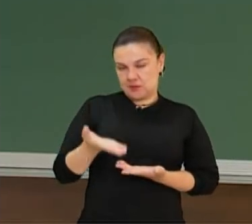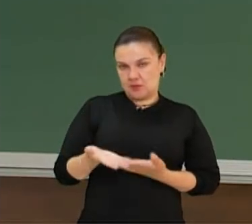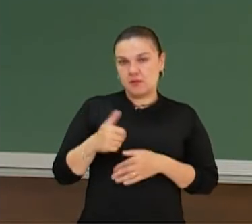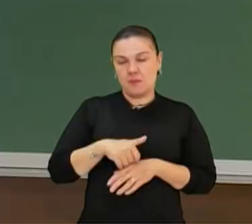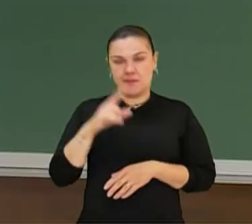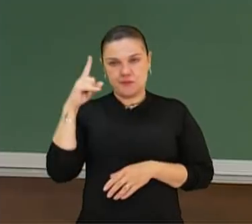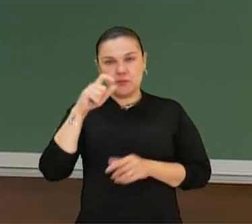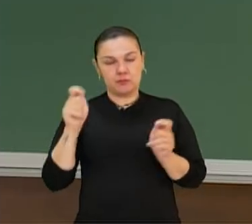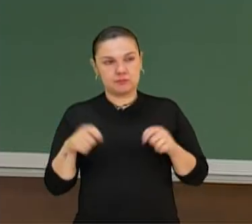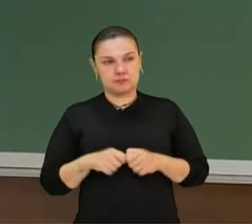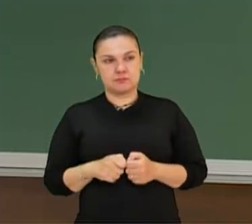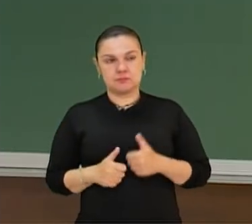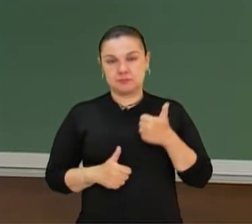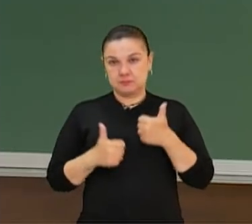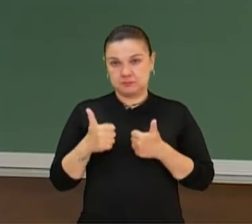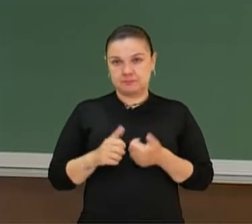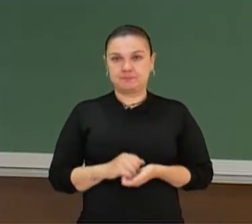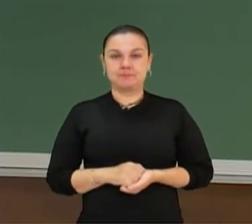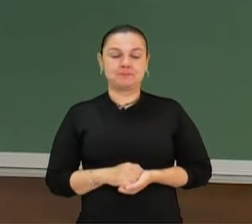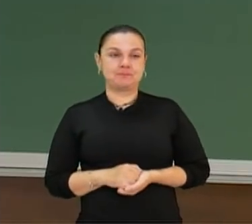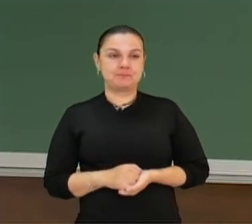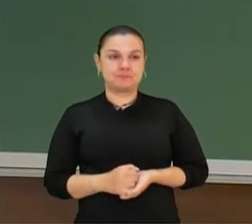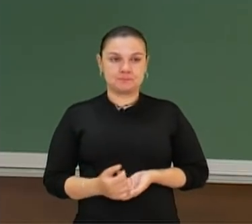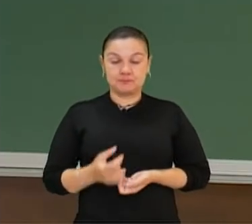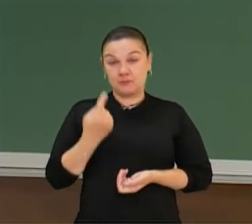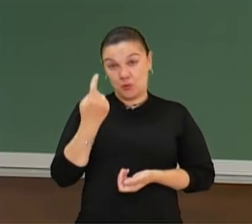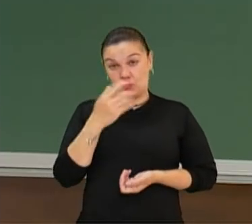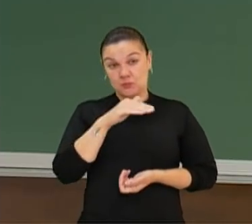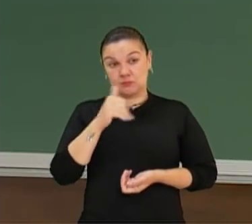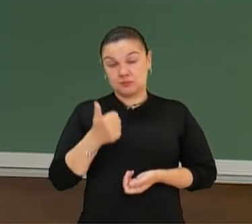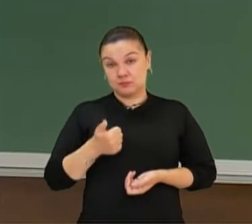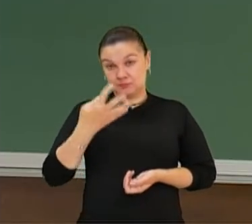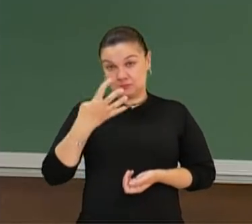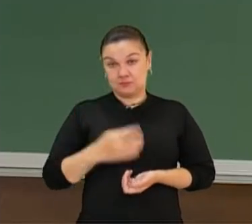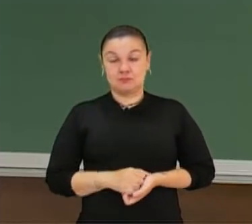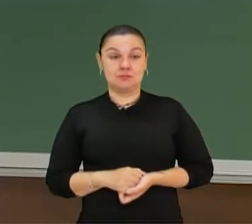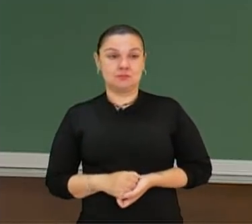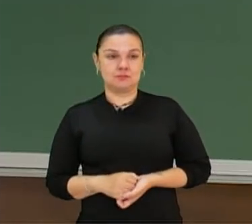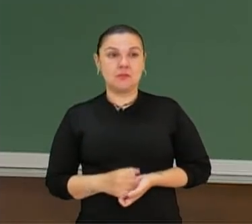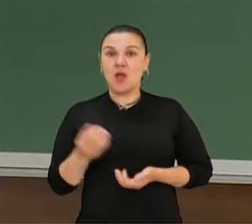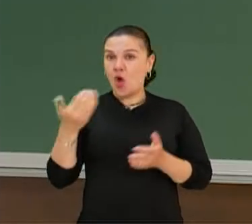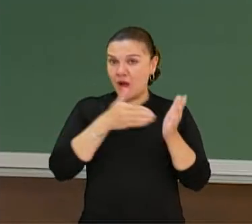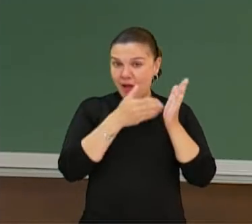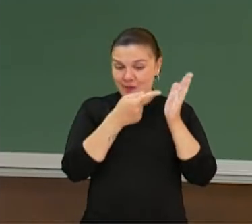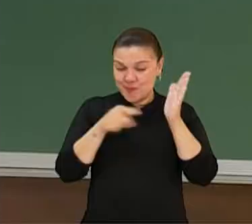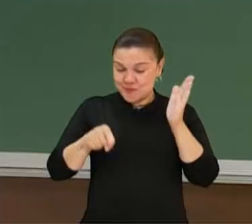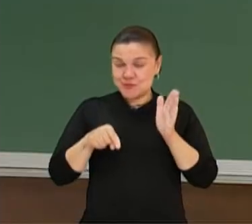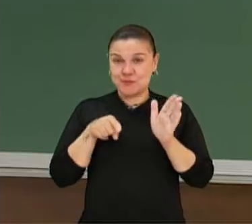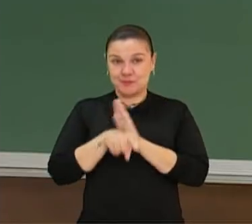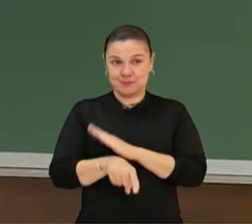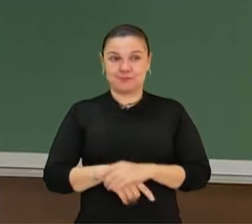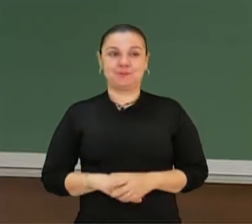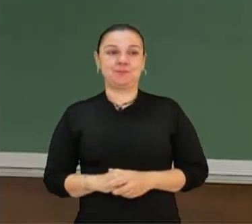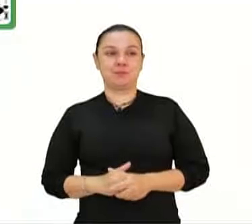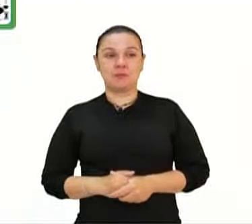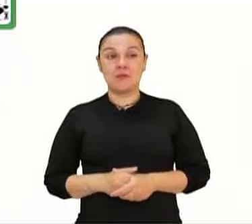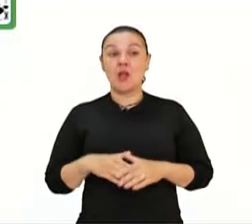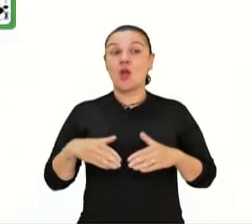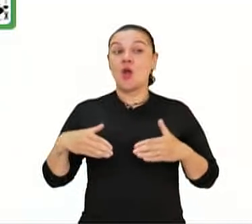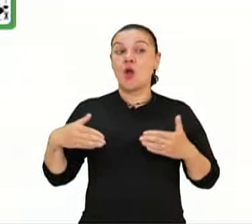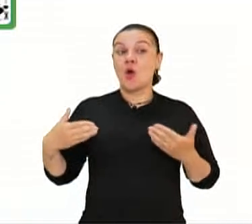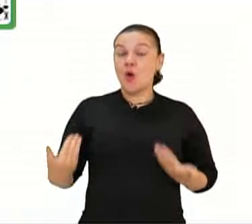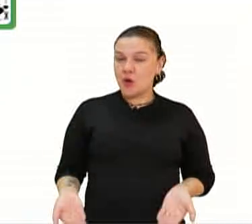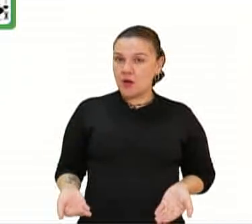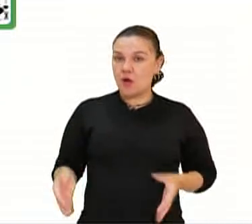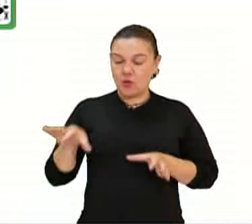e 25%. Beleza? Então, uma chance em 13 de tirar uma dama. E a última pergunta. Qual a probabilidade de se